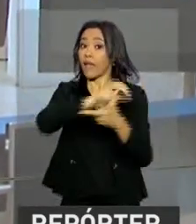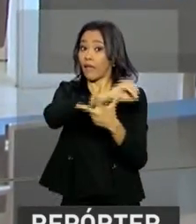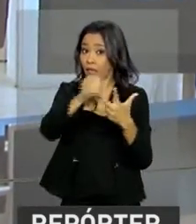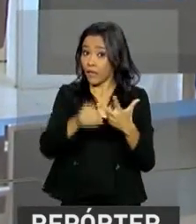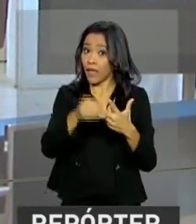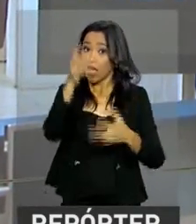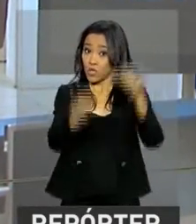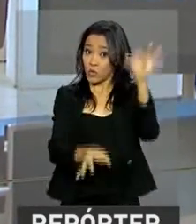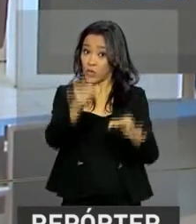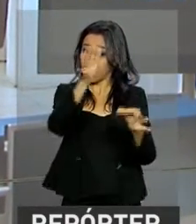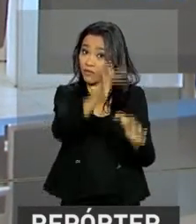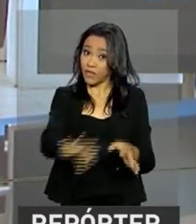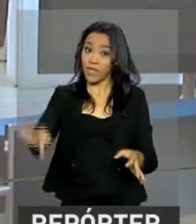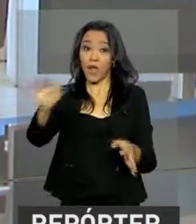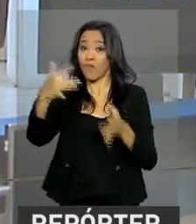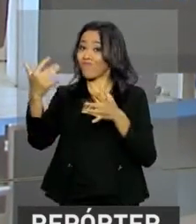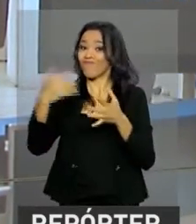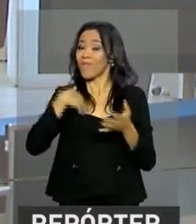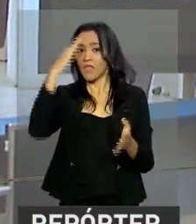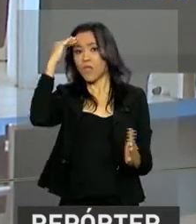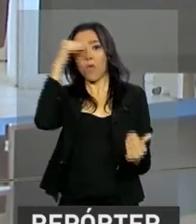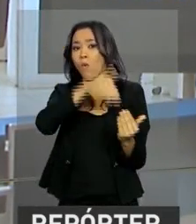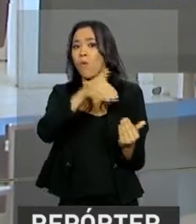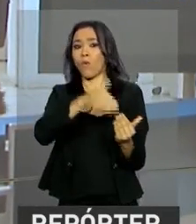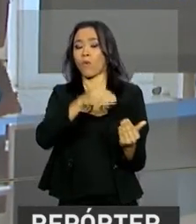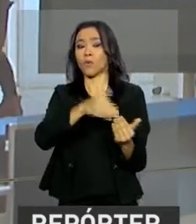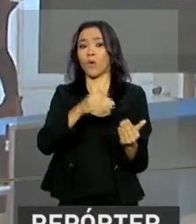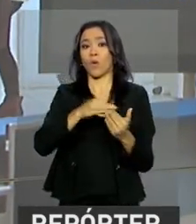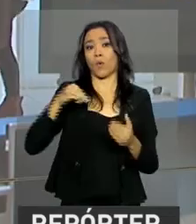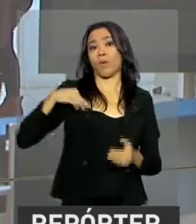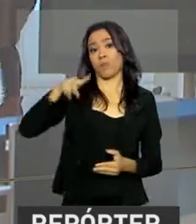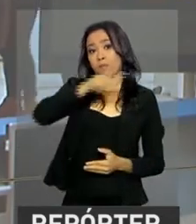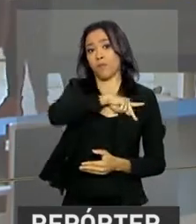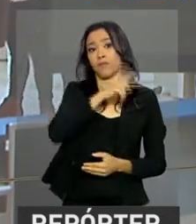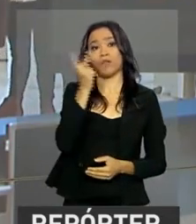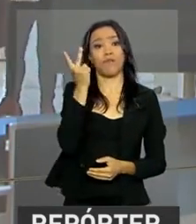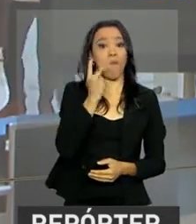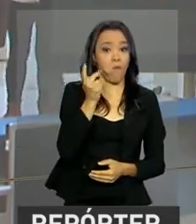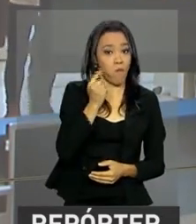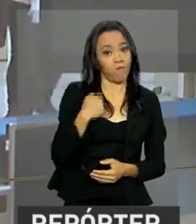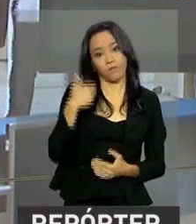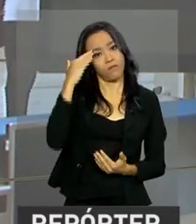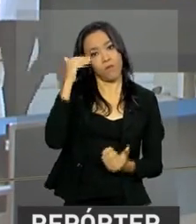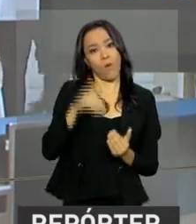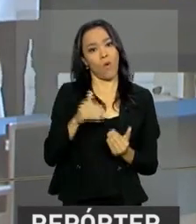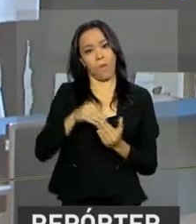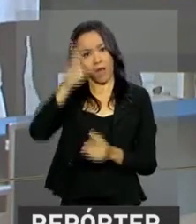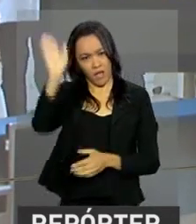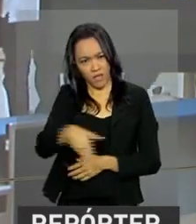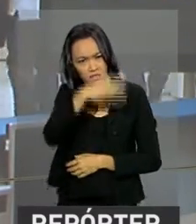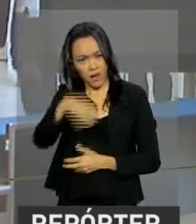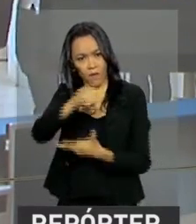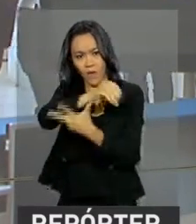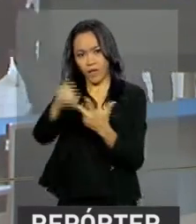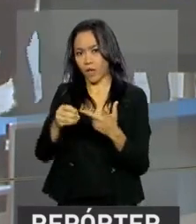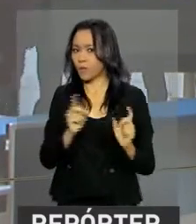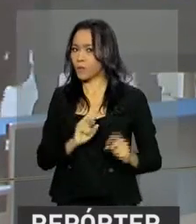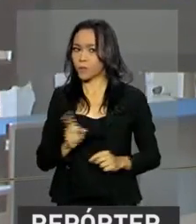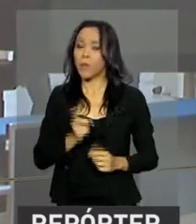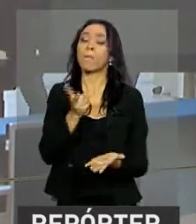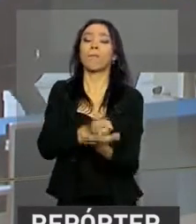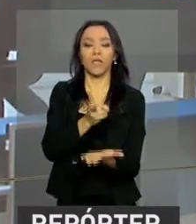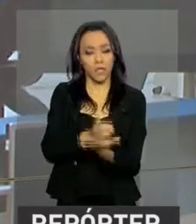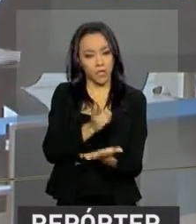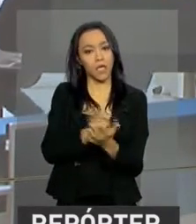Ceará rejeitou o pedido do Ministério Público Federal para adiar o Enem. Assim, o calendário de provas está